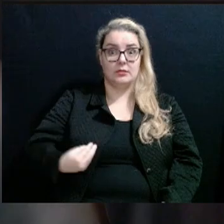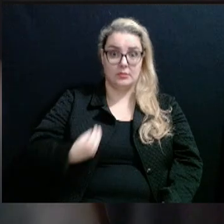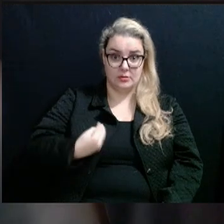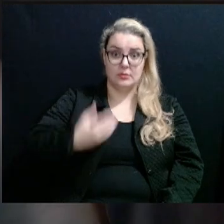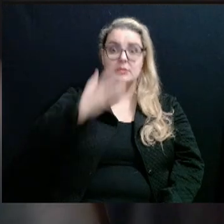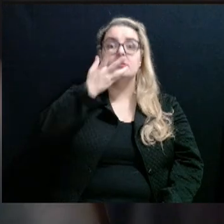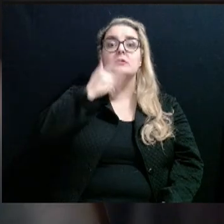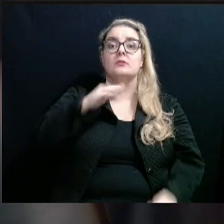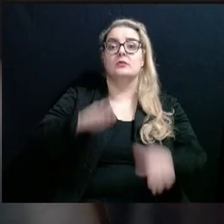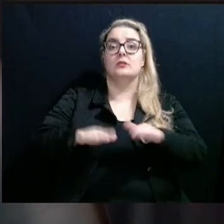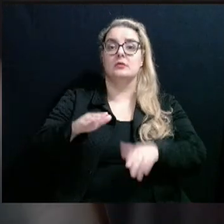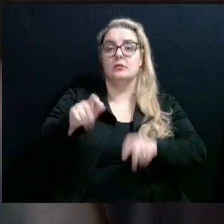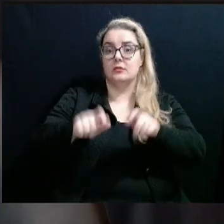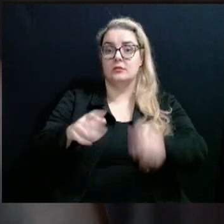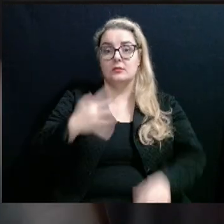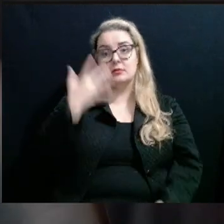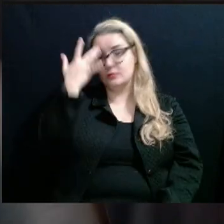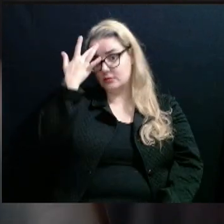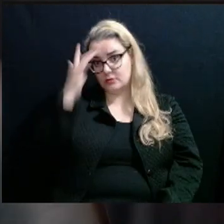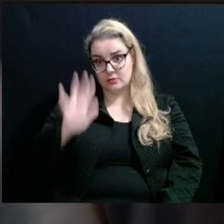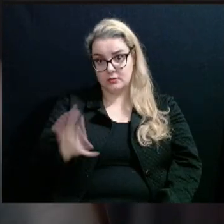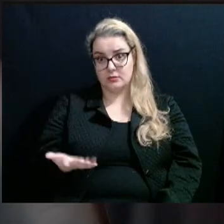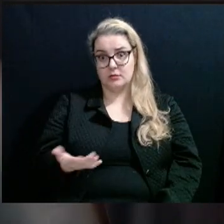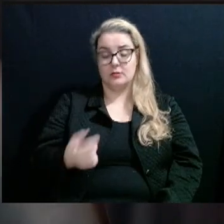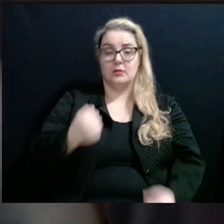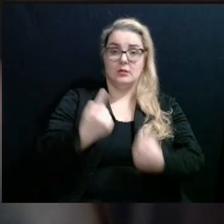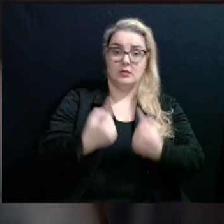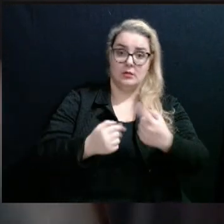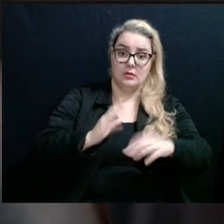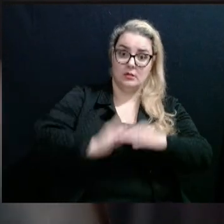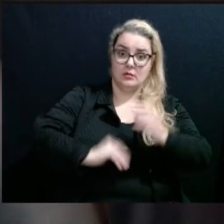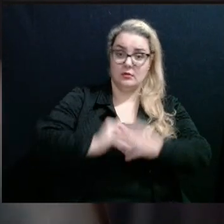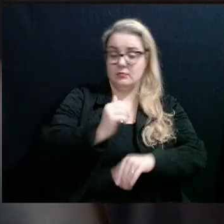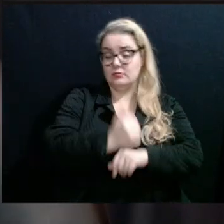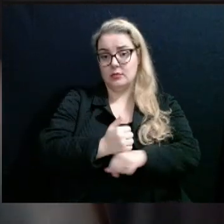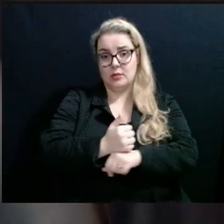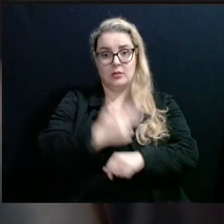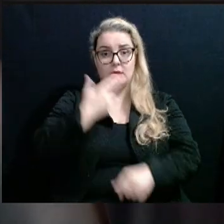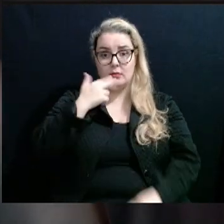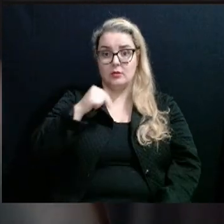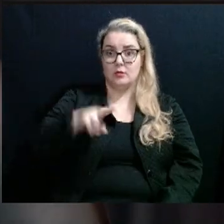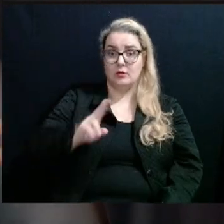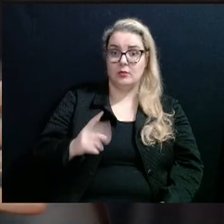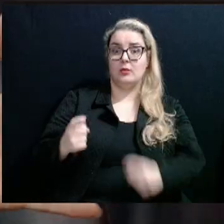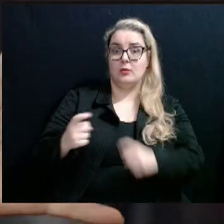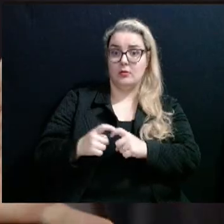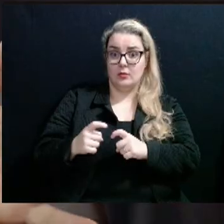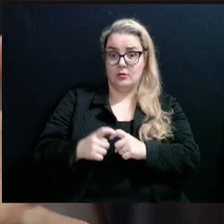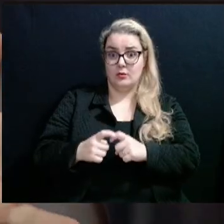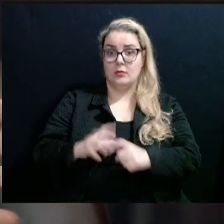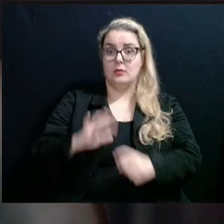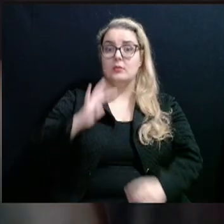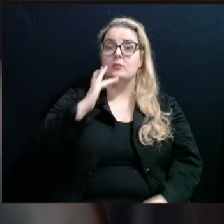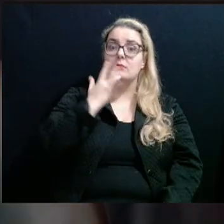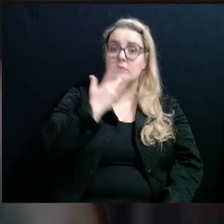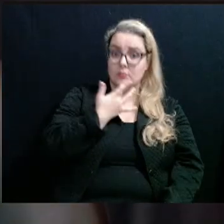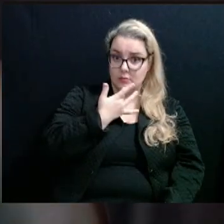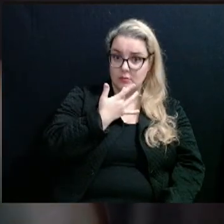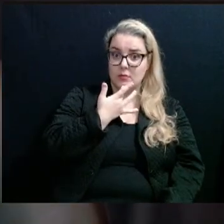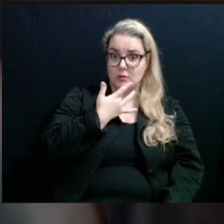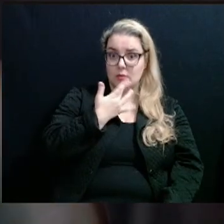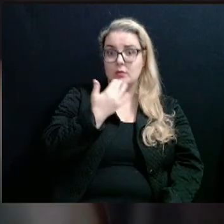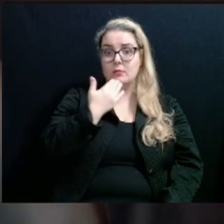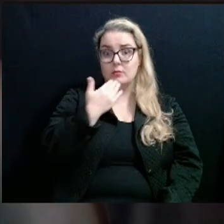não conhecem. Alguns profissionais, sejam nutricionistas ou médicos, preferem, né, pedir para a mãe colocar